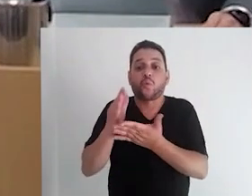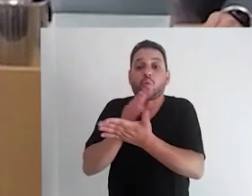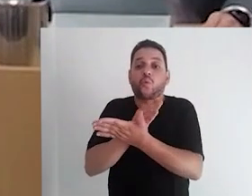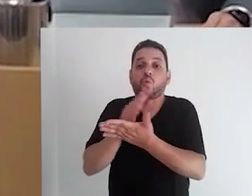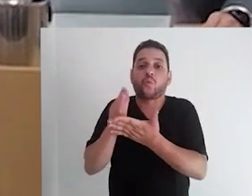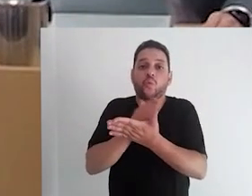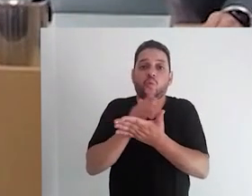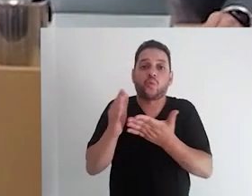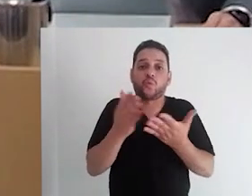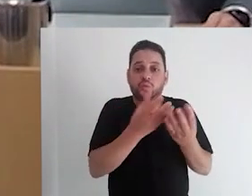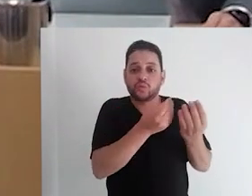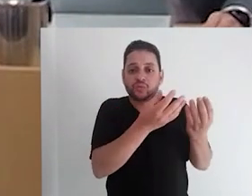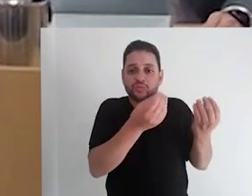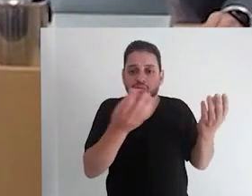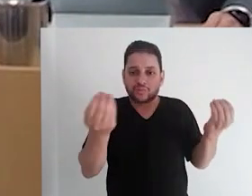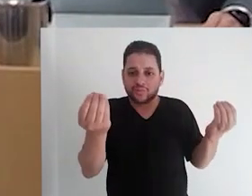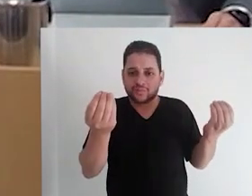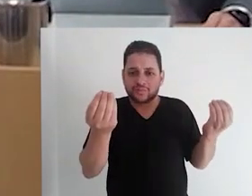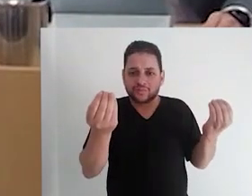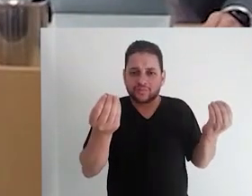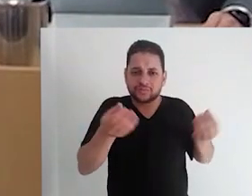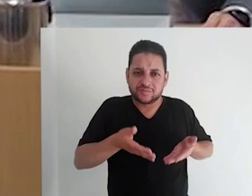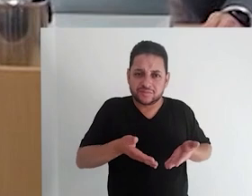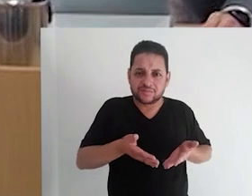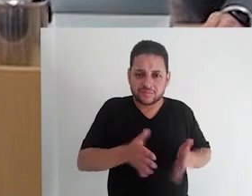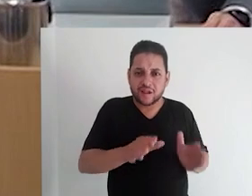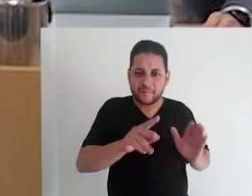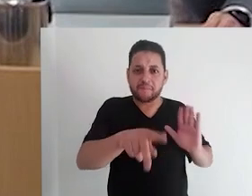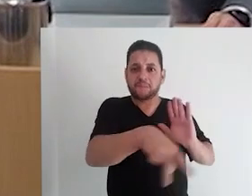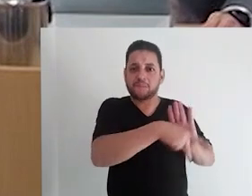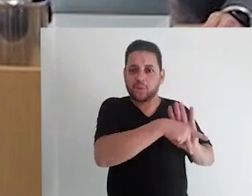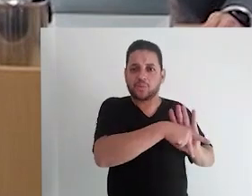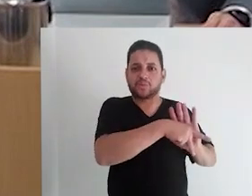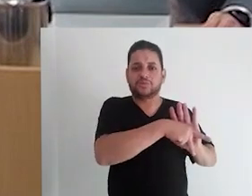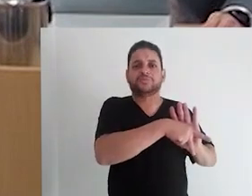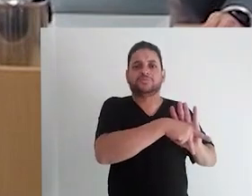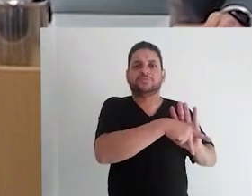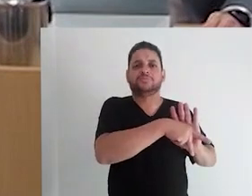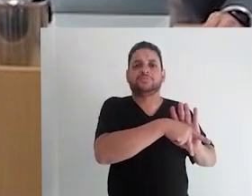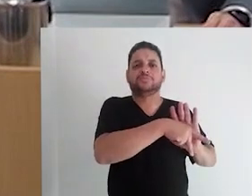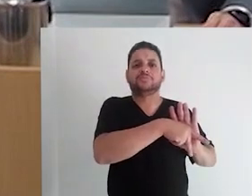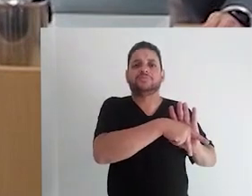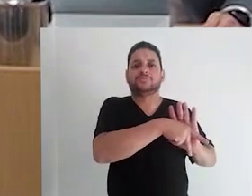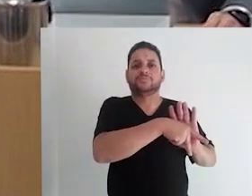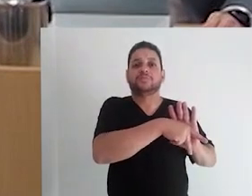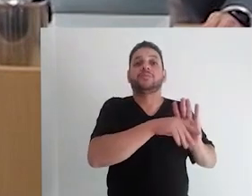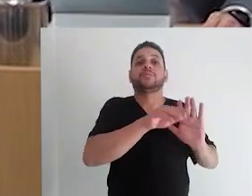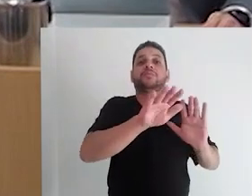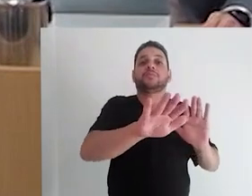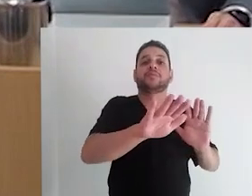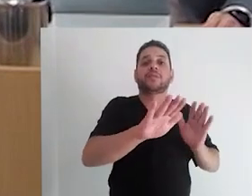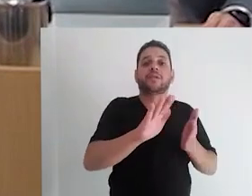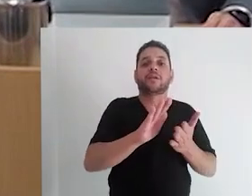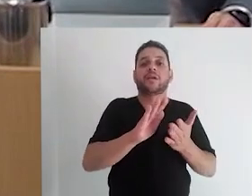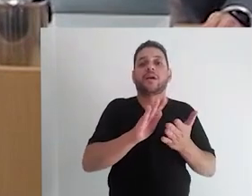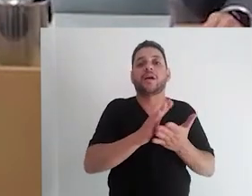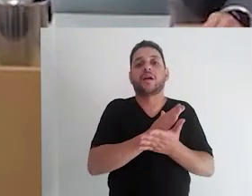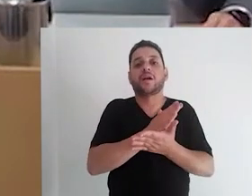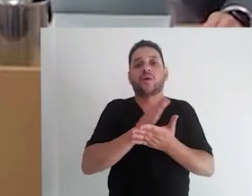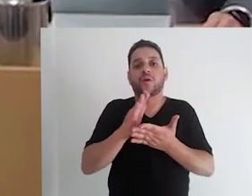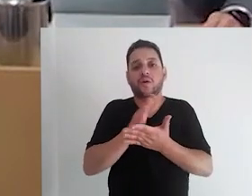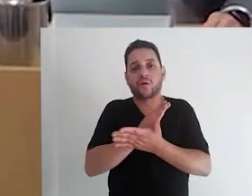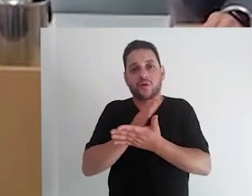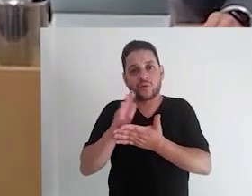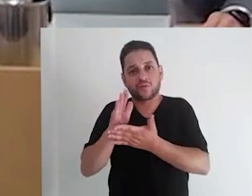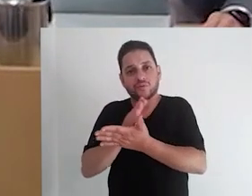muitos nascem originais, todos nascemos originais, mas alguns morrem cópia, fotocópia.